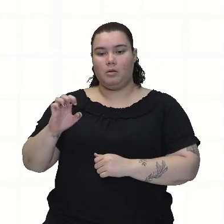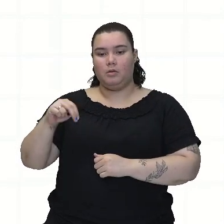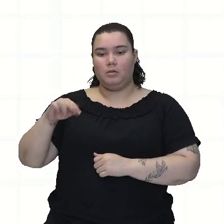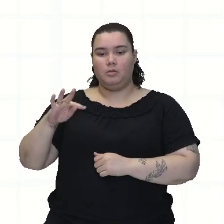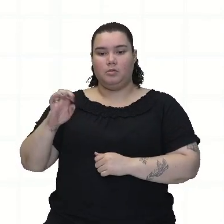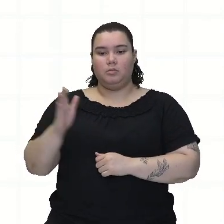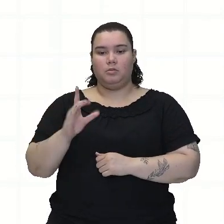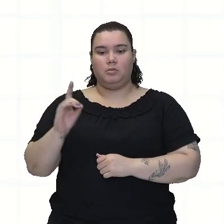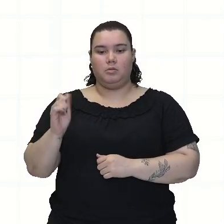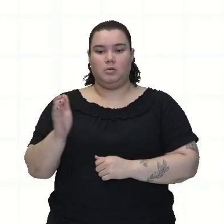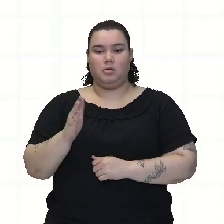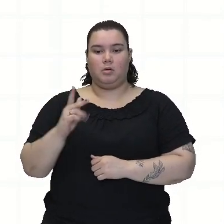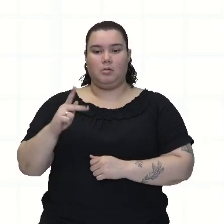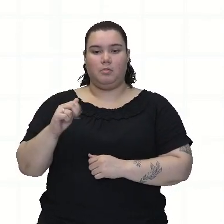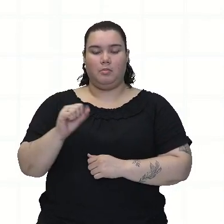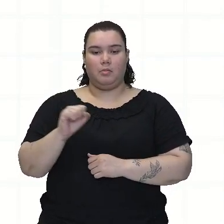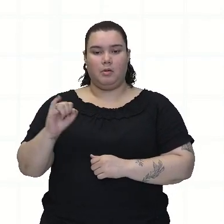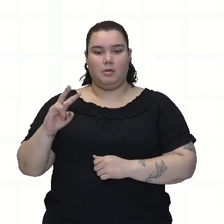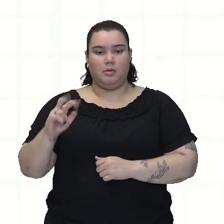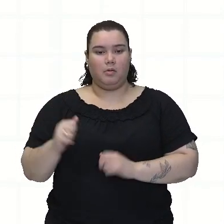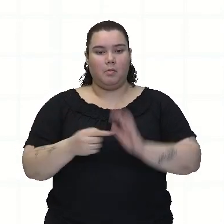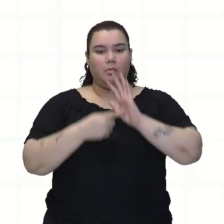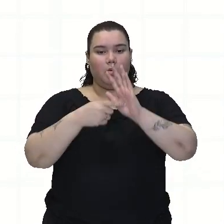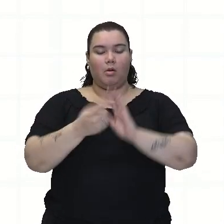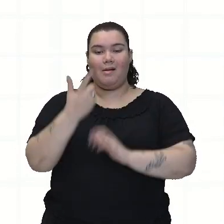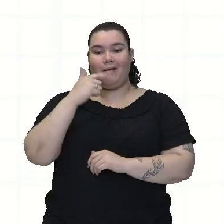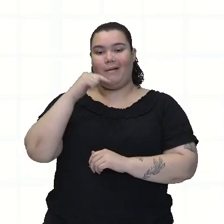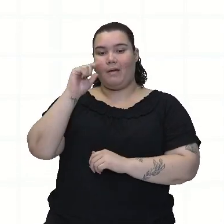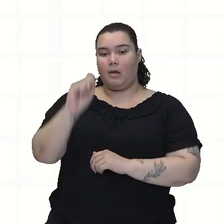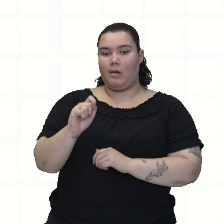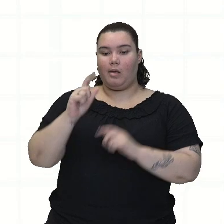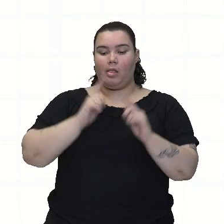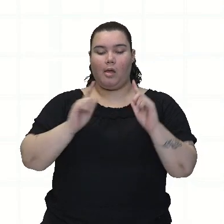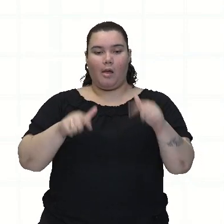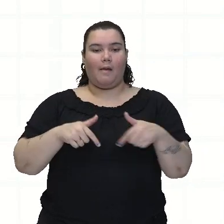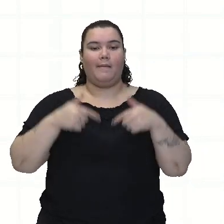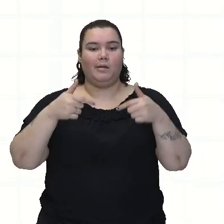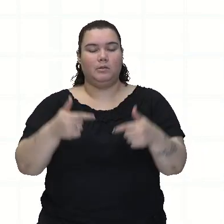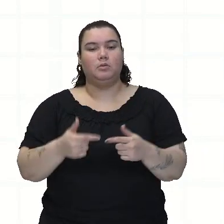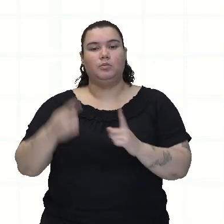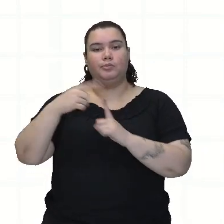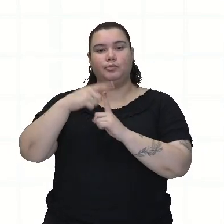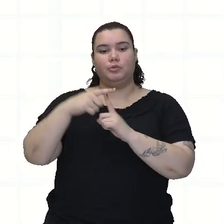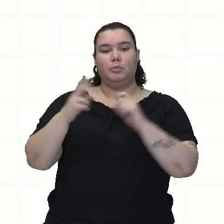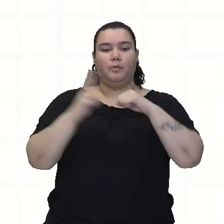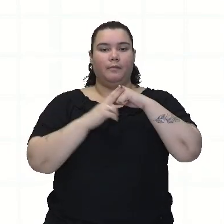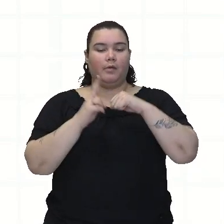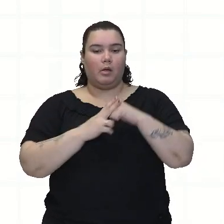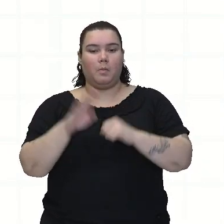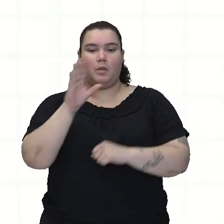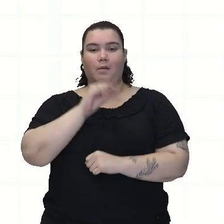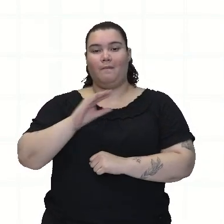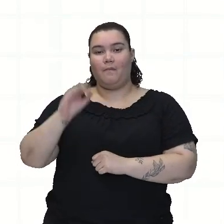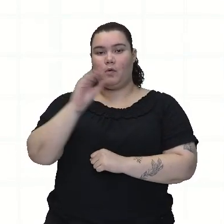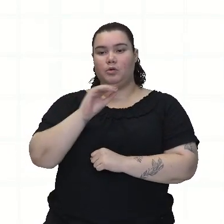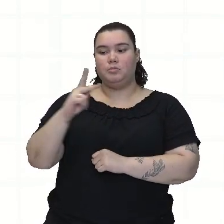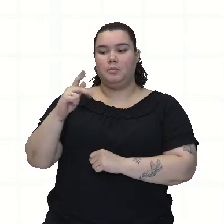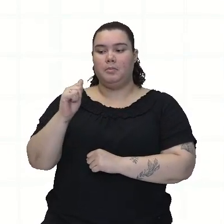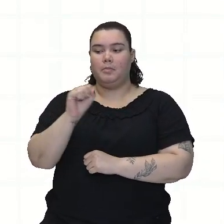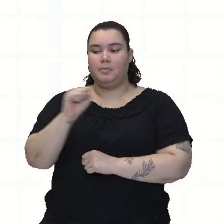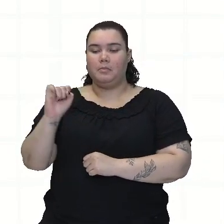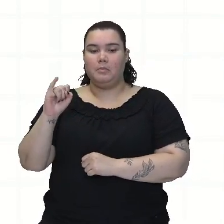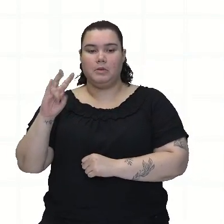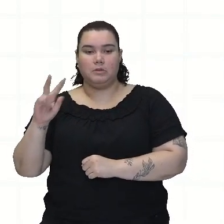quem pratica a ação expressa pelo verbo na voz passiva. A gente vai relembrar também aí o que é esse verbo na